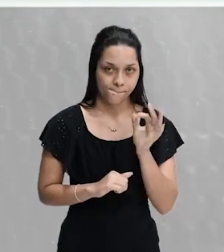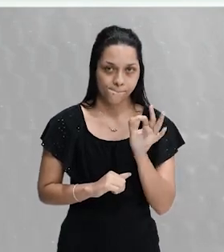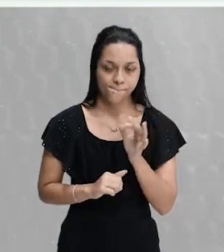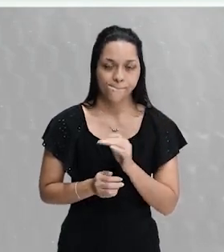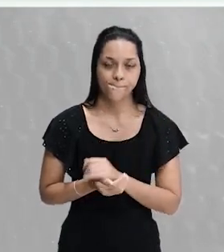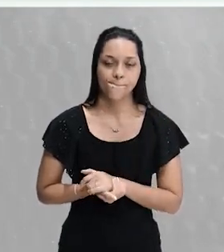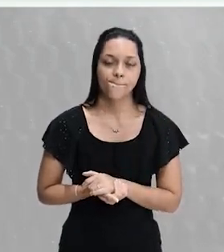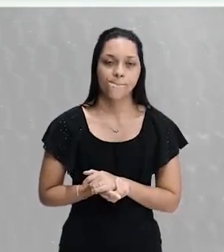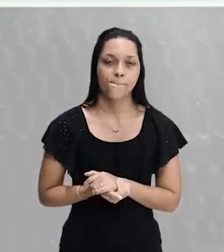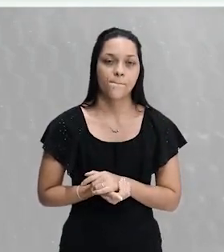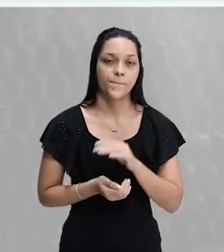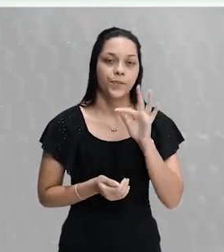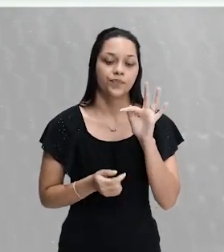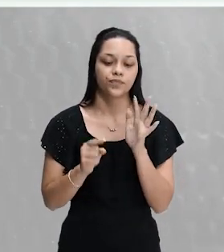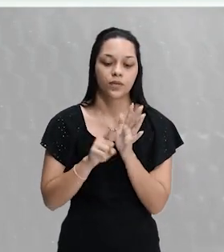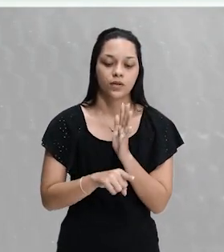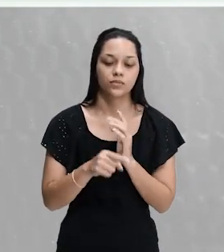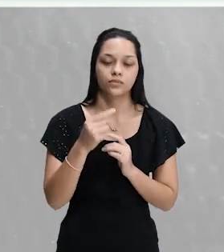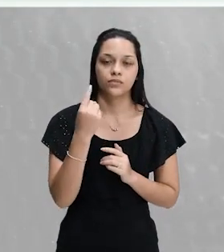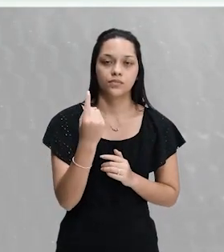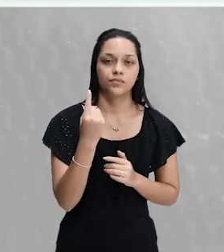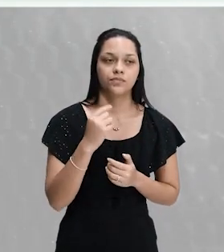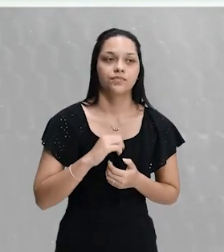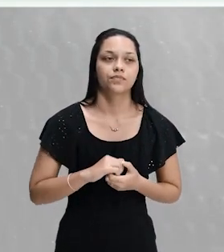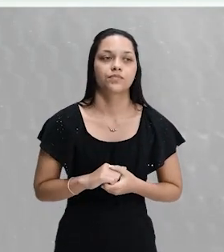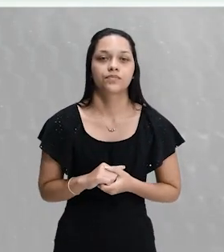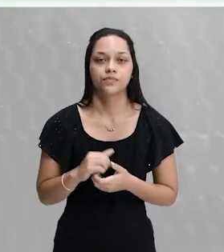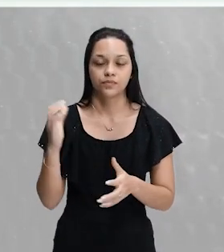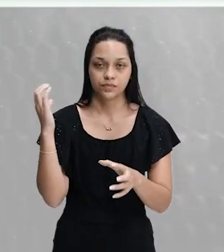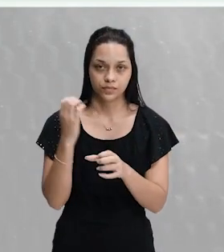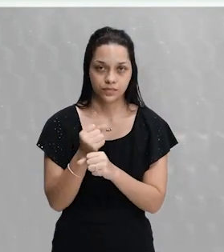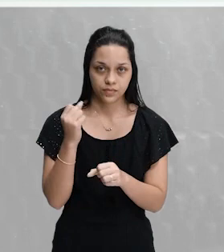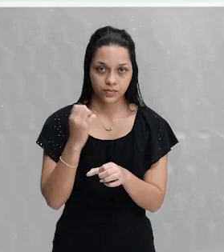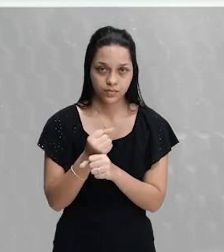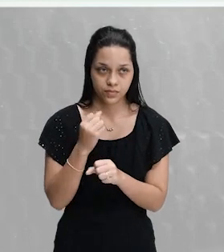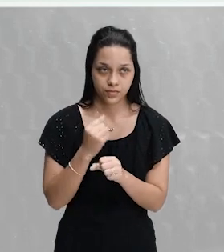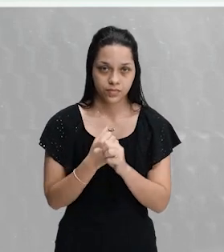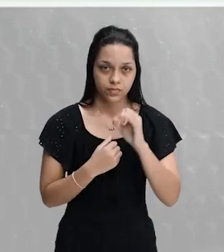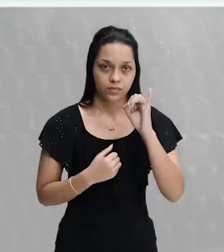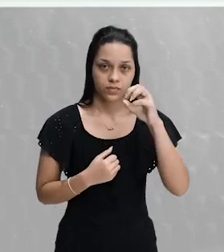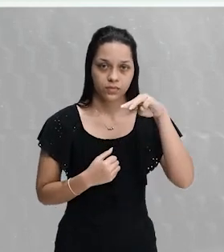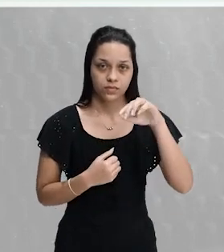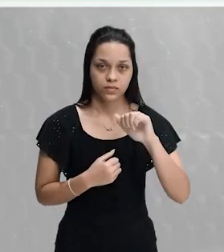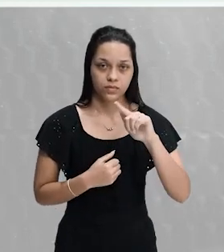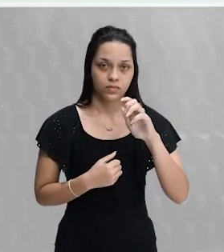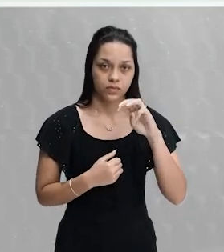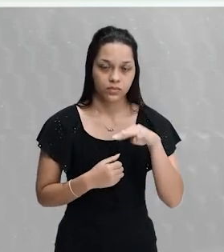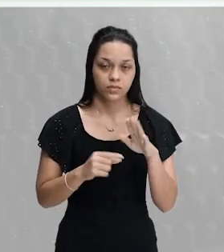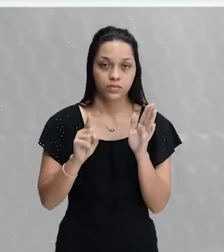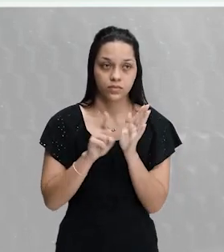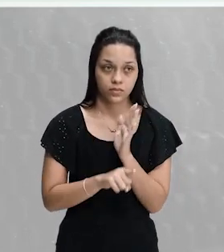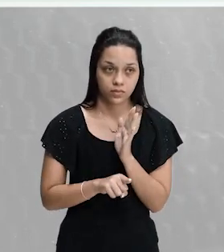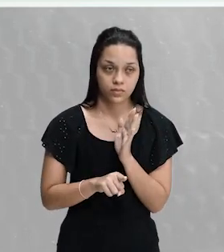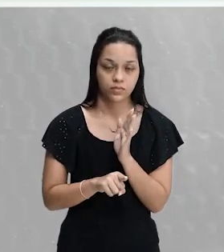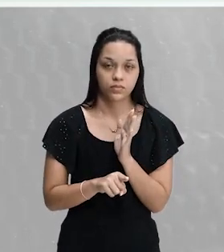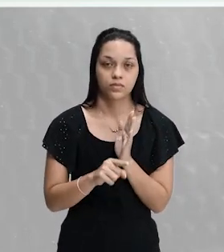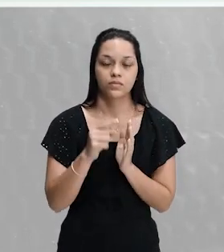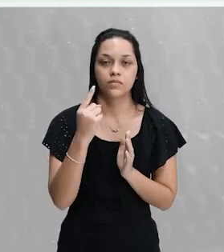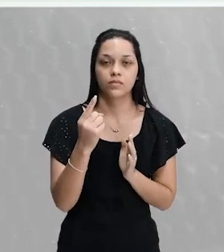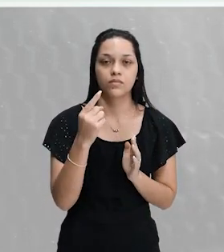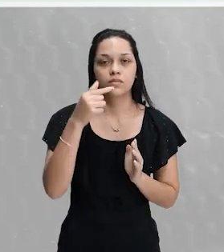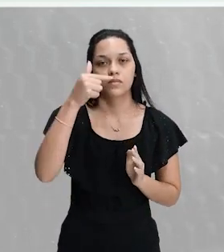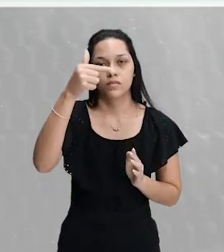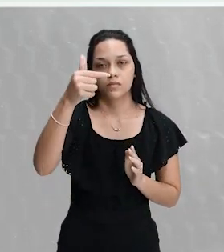Certo? F de menos 1. Então, vamos calcular aqui a imagem do menos 1. Vai ficar menos o menos 1